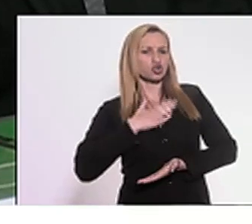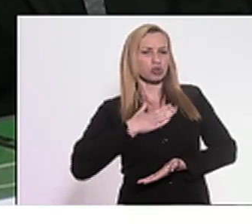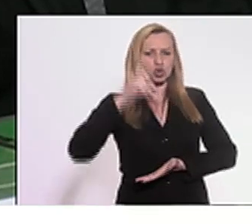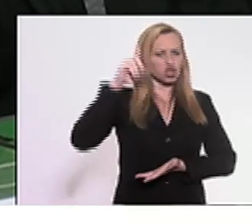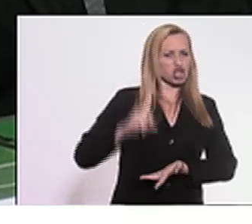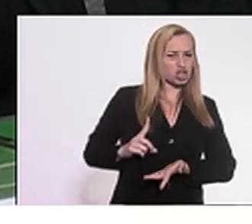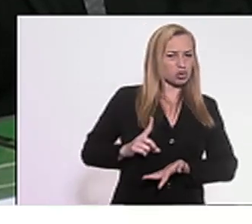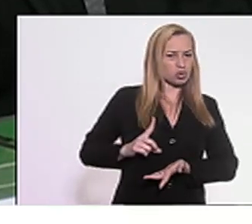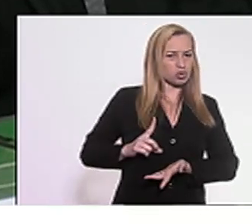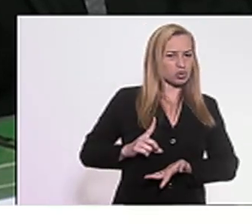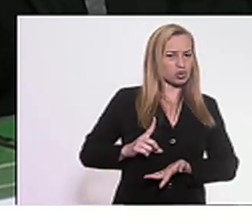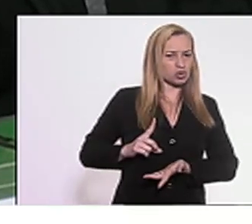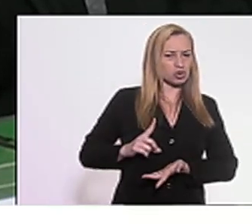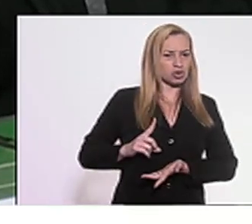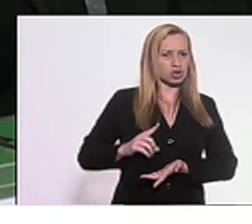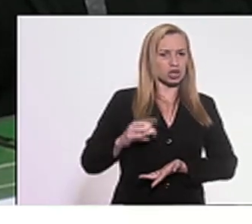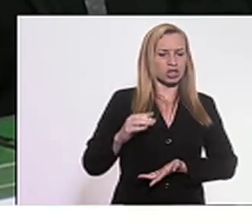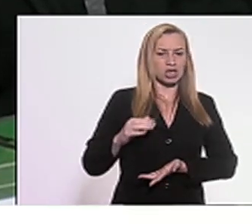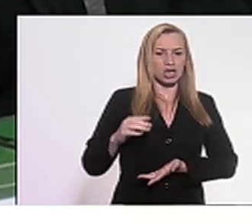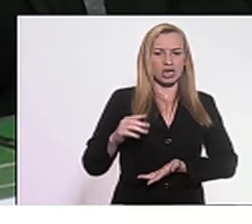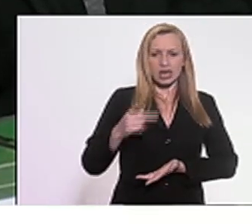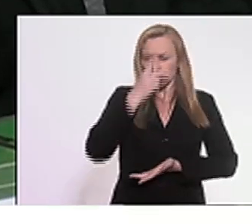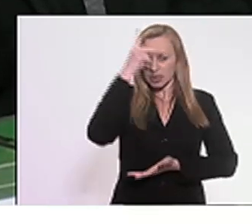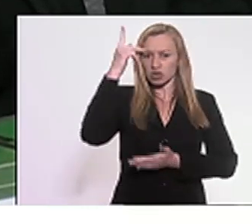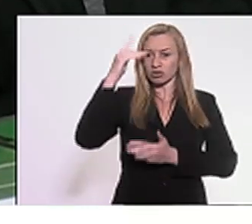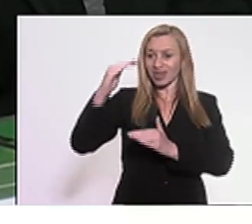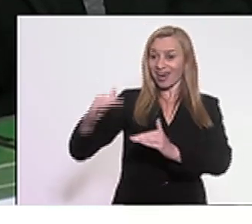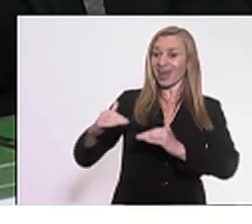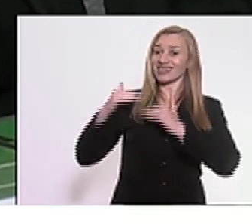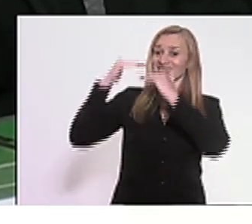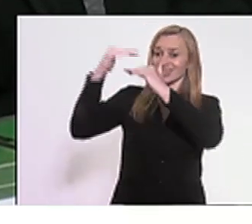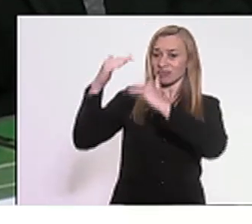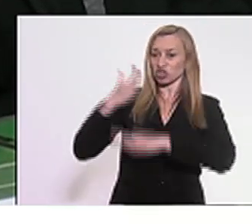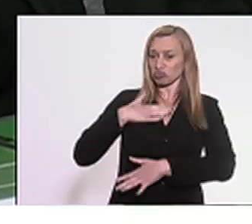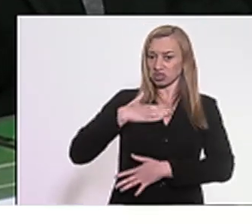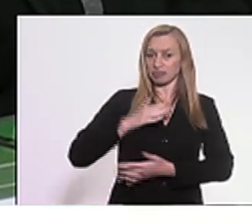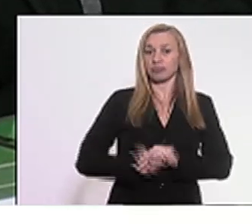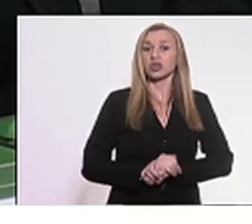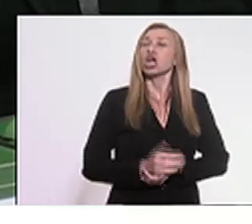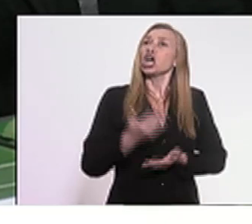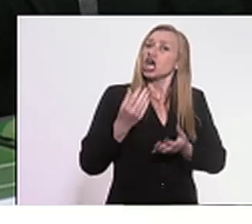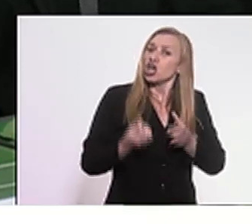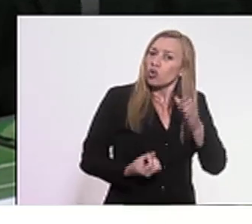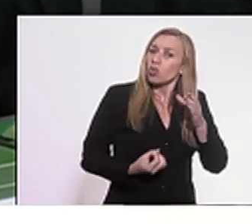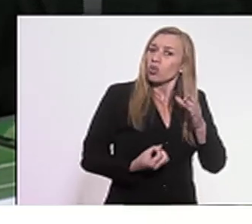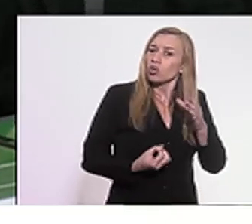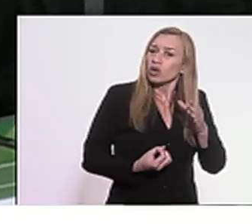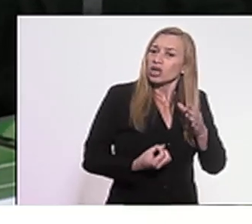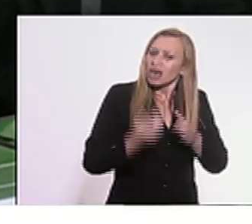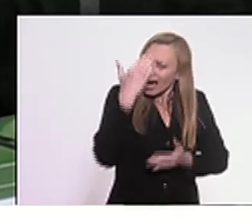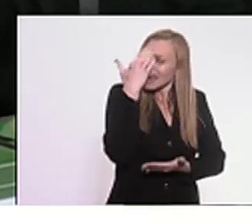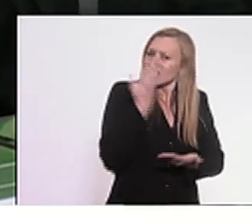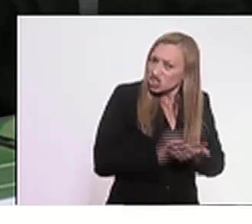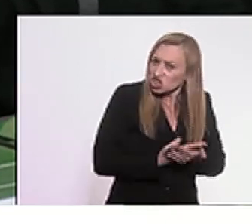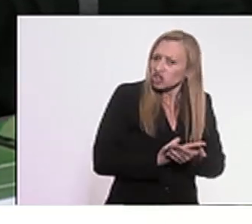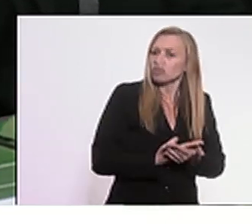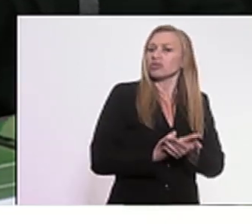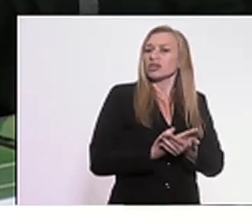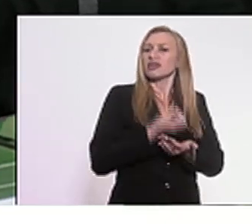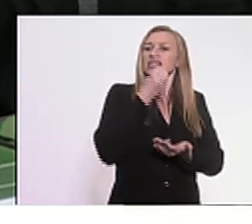diretores e aos meus subordinados. Então, eu creio que esse ranking virtual vai ter um caráter educativo